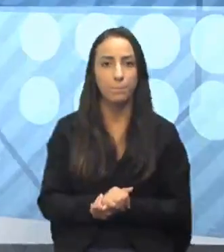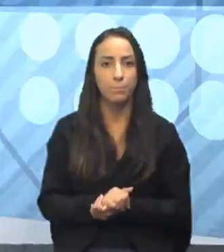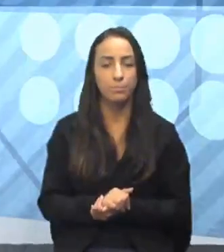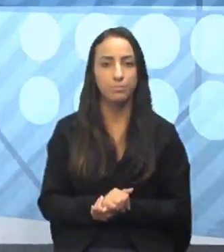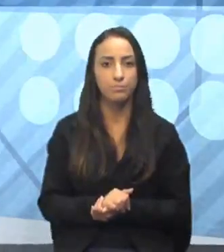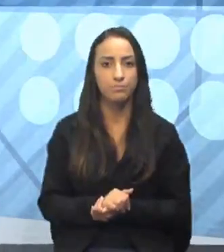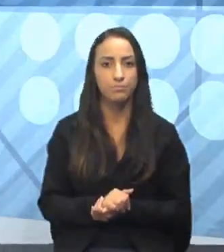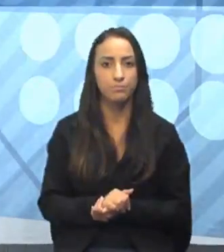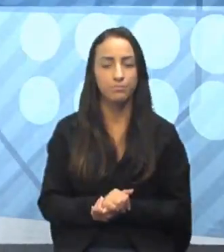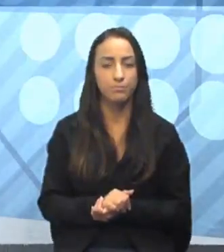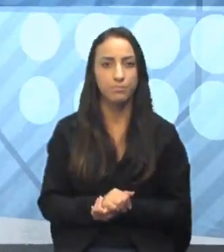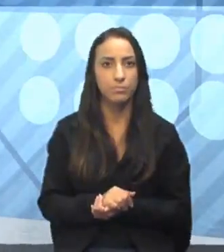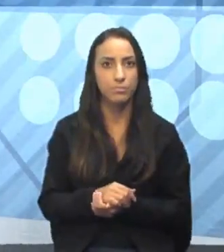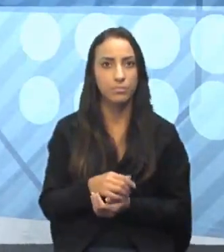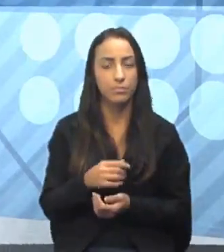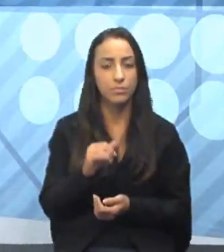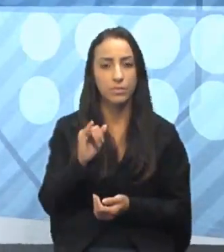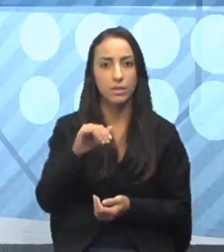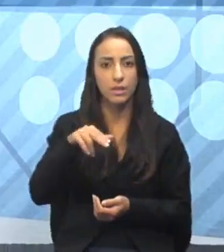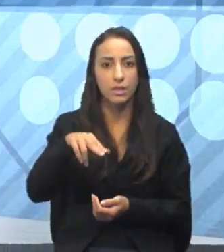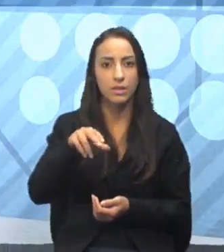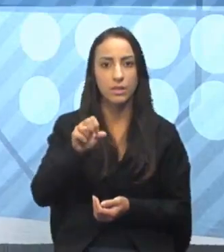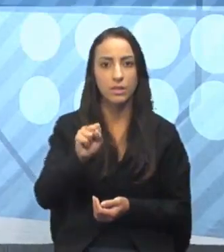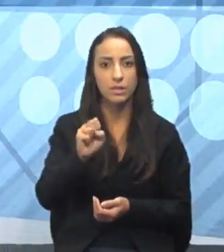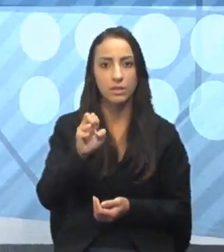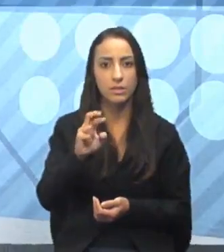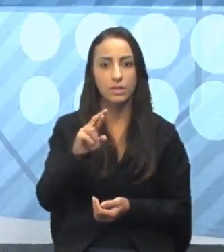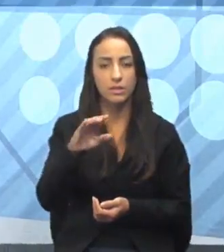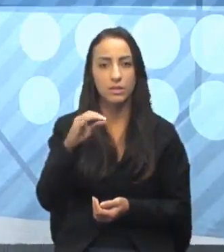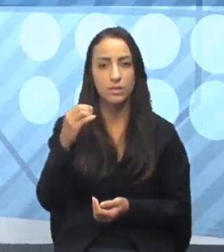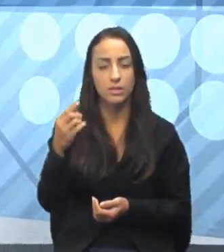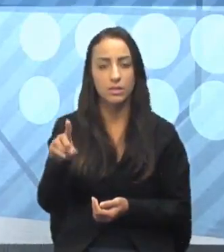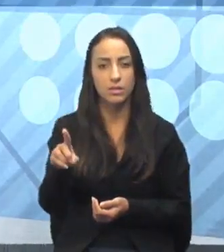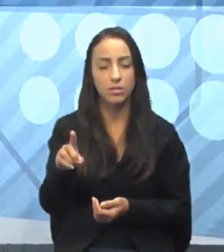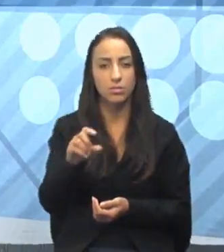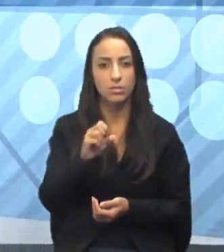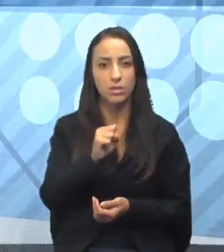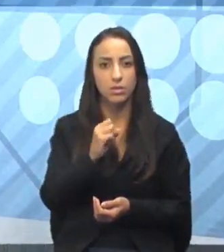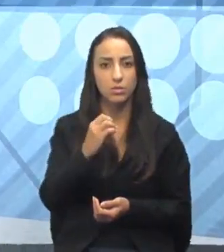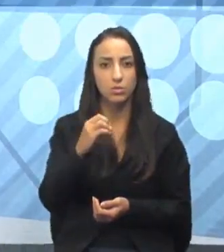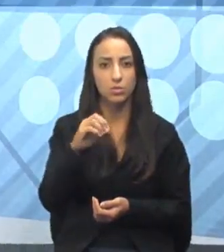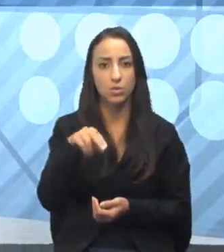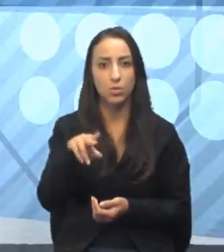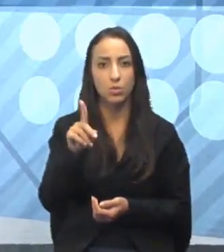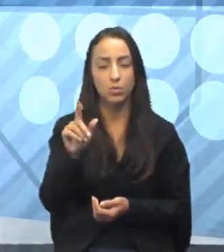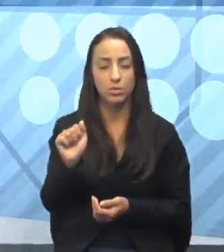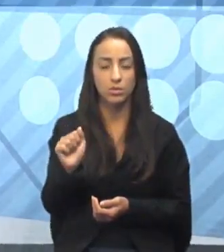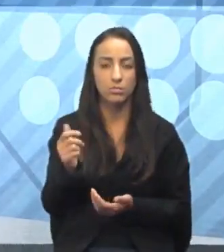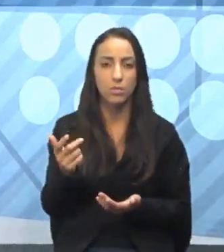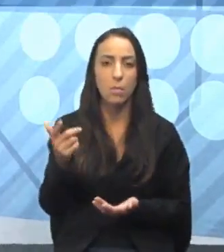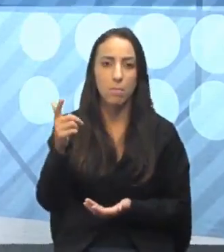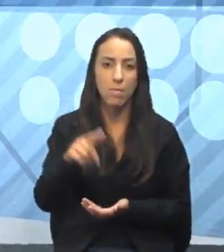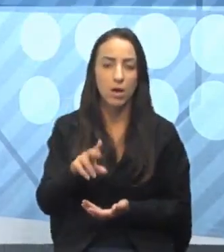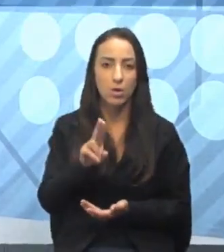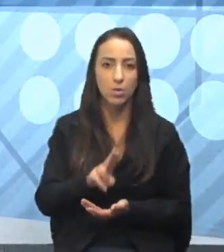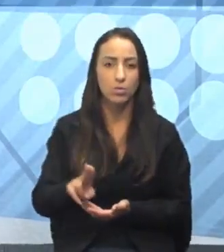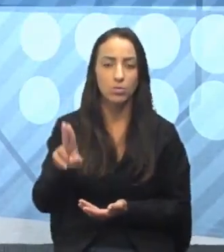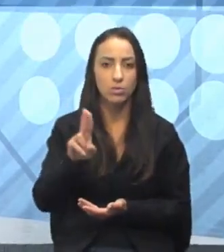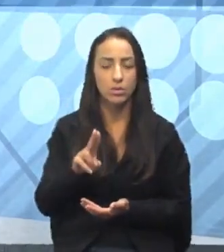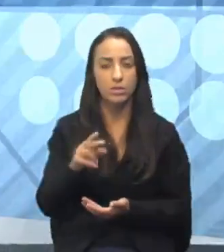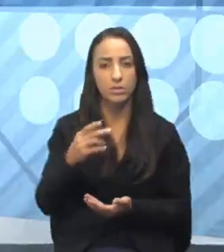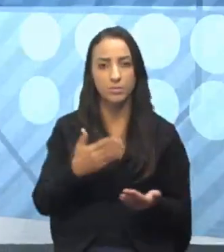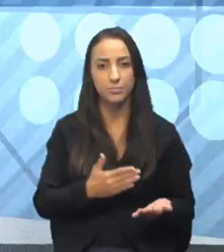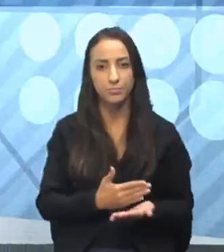dificulte a inserção da sonda via nasal. Portanto, é uma das posições mais utilizadas.